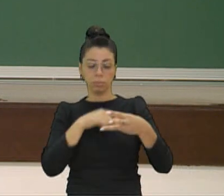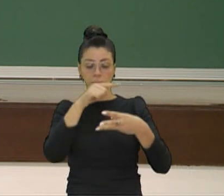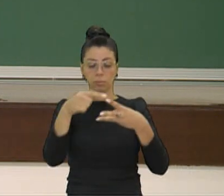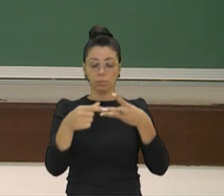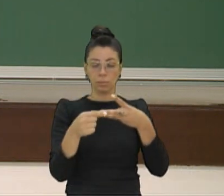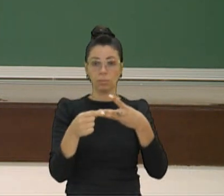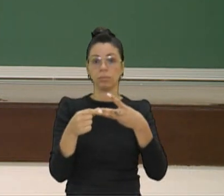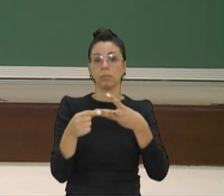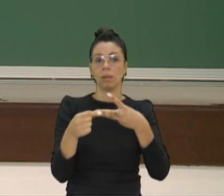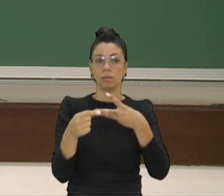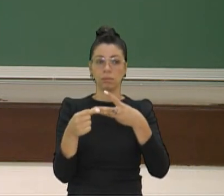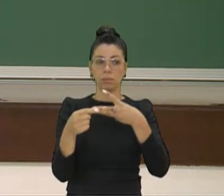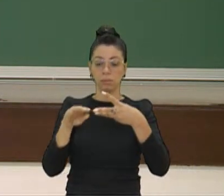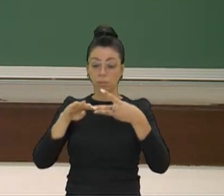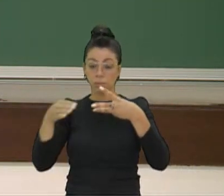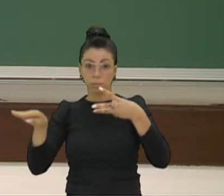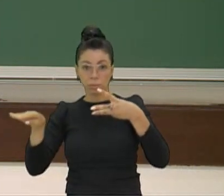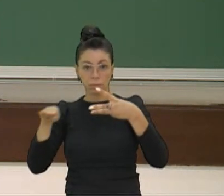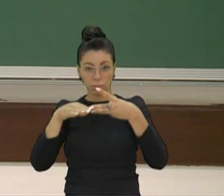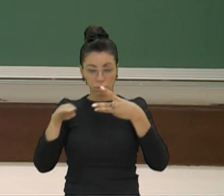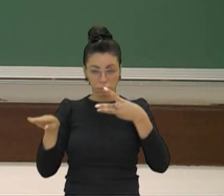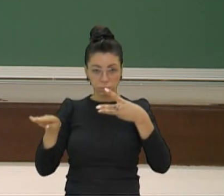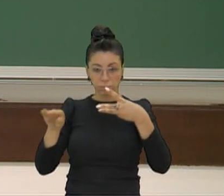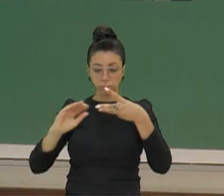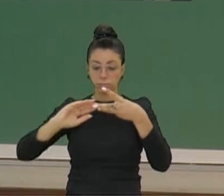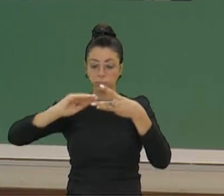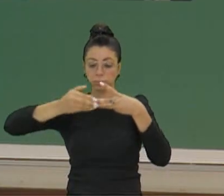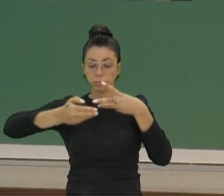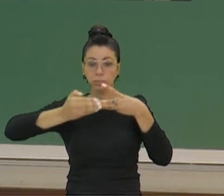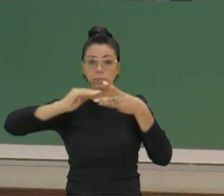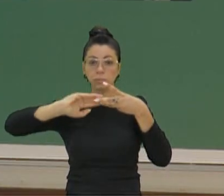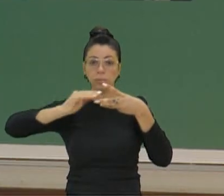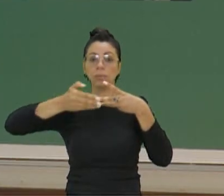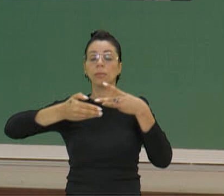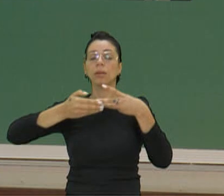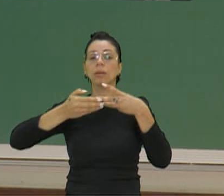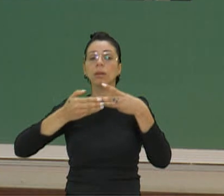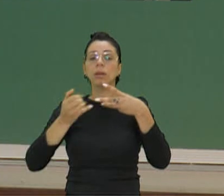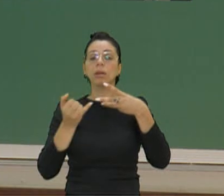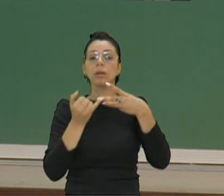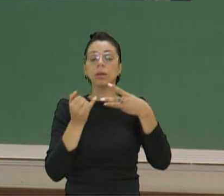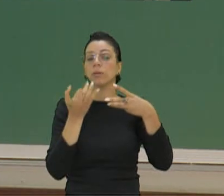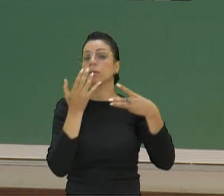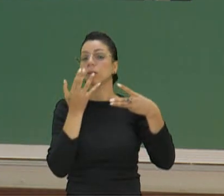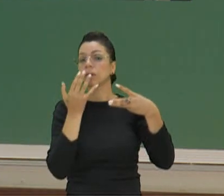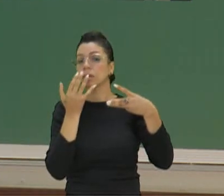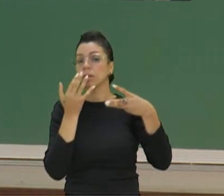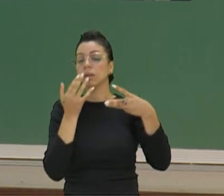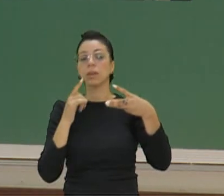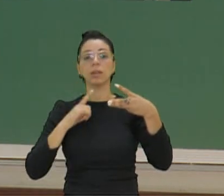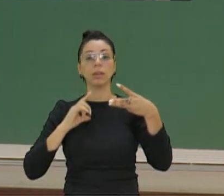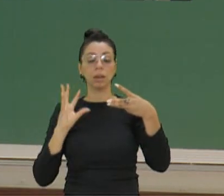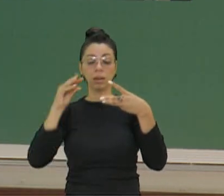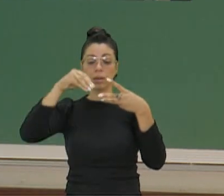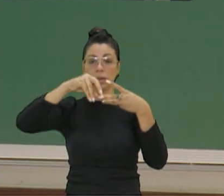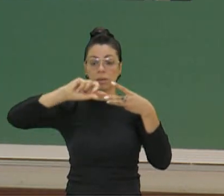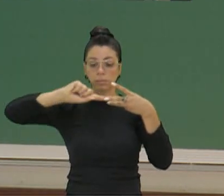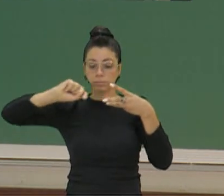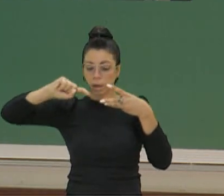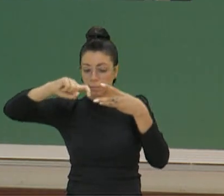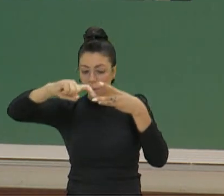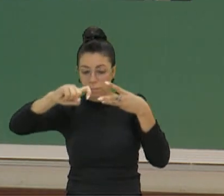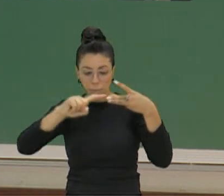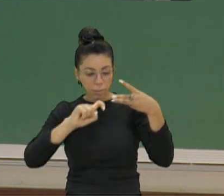segunda camada? É uma película pigmentada, rica em vasos sanguíneos,